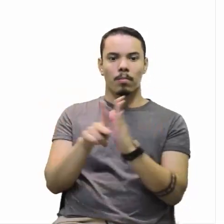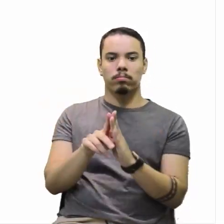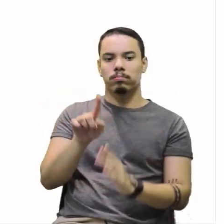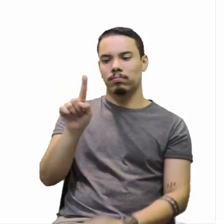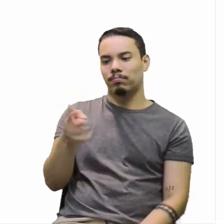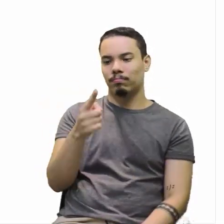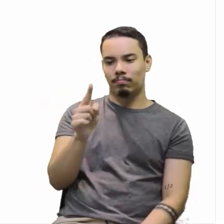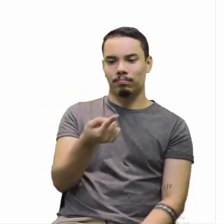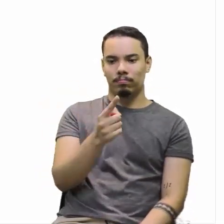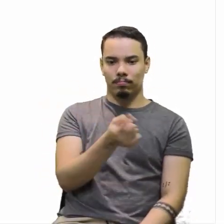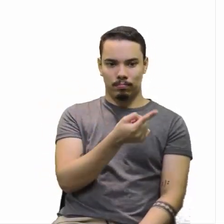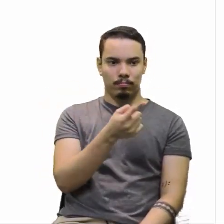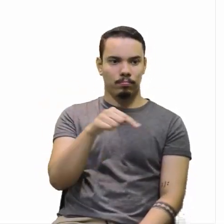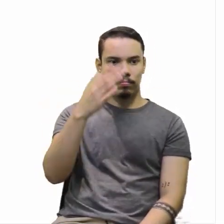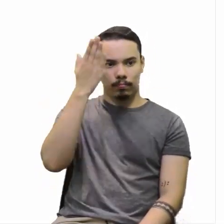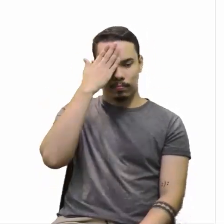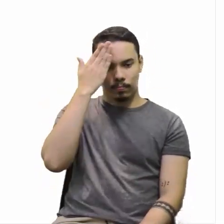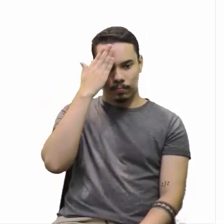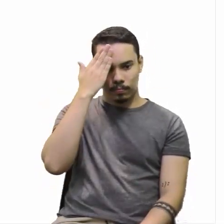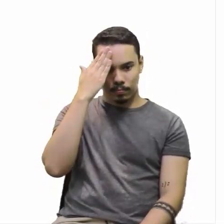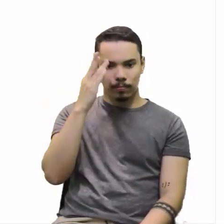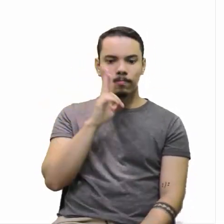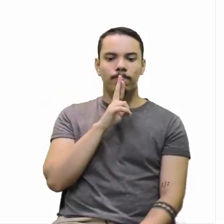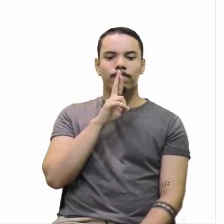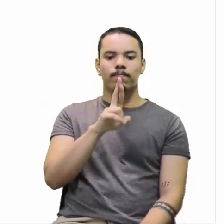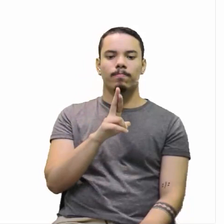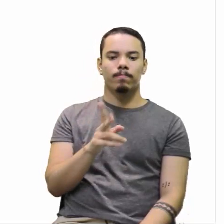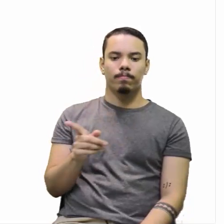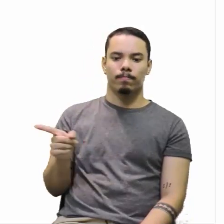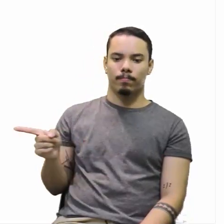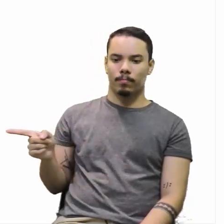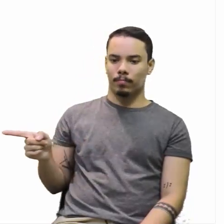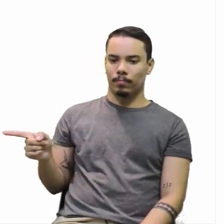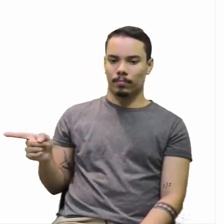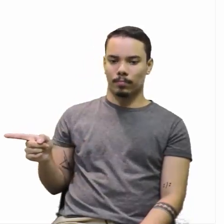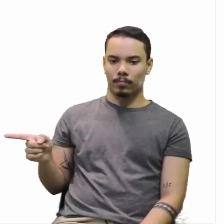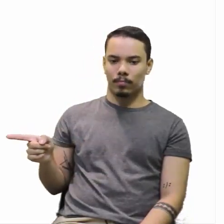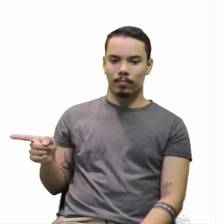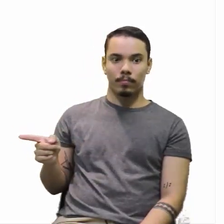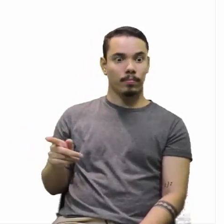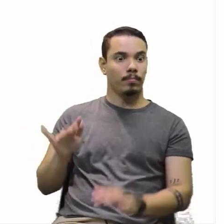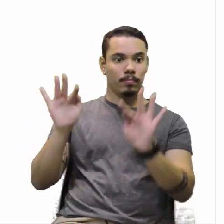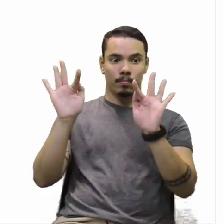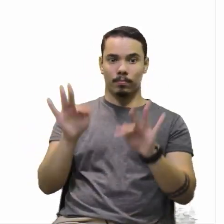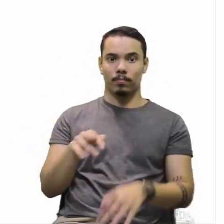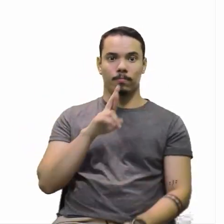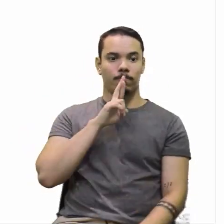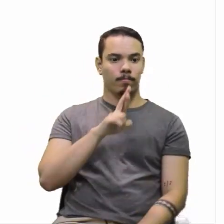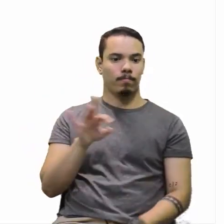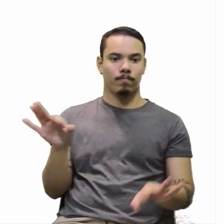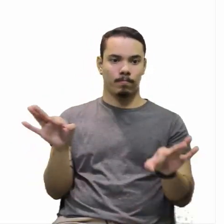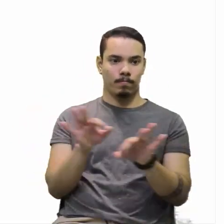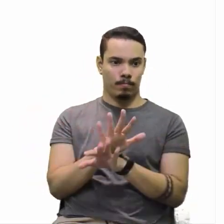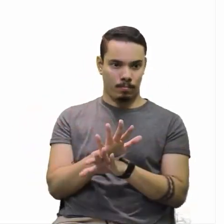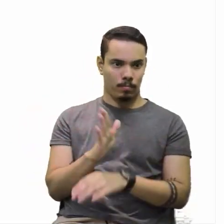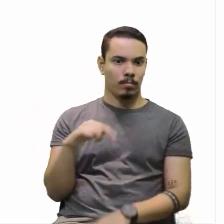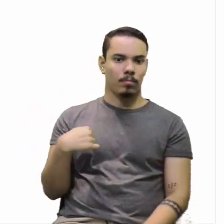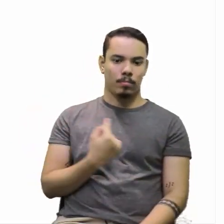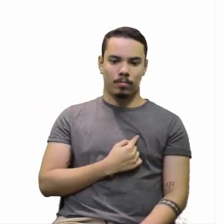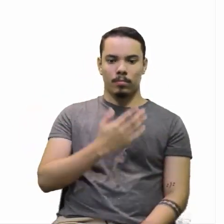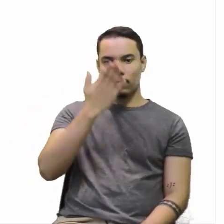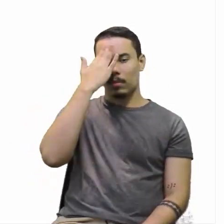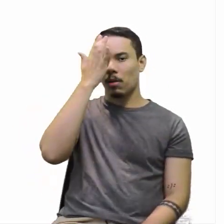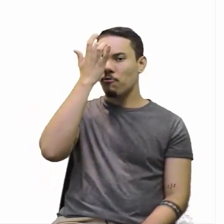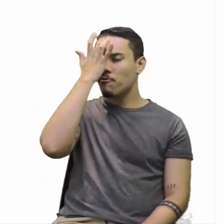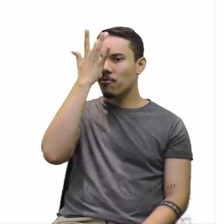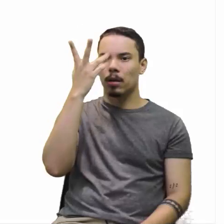científica, né? Você teria 4 vezes 10 a menos 3, que é mili. 4 miliamperes. É mais fácil de...